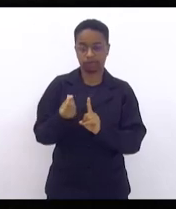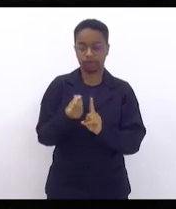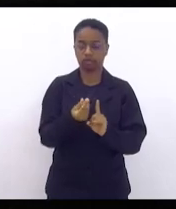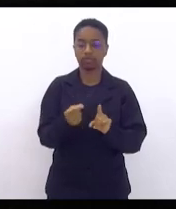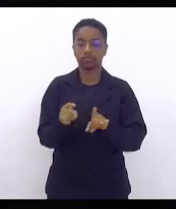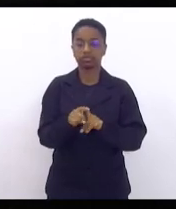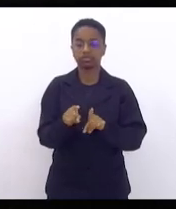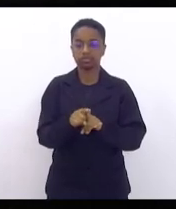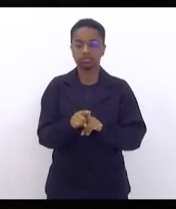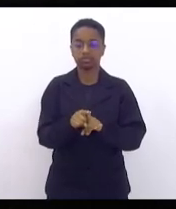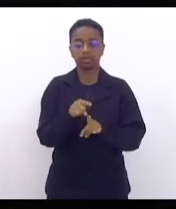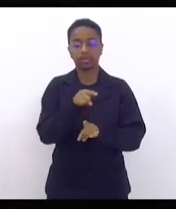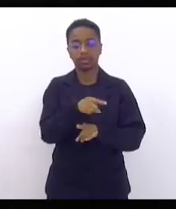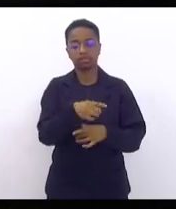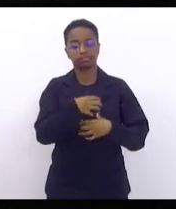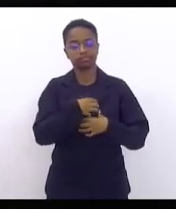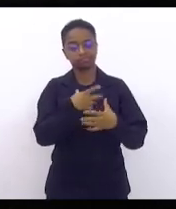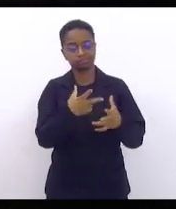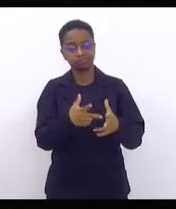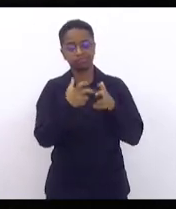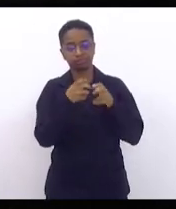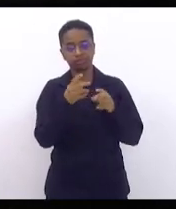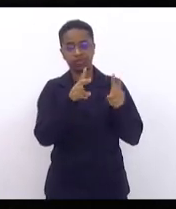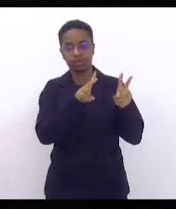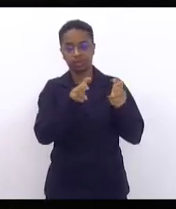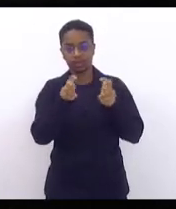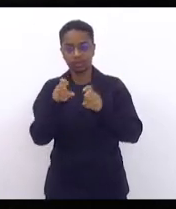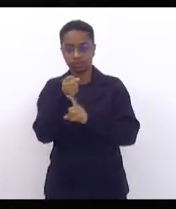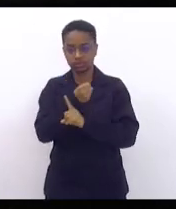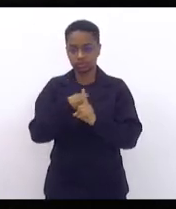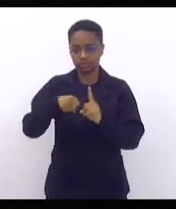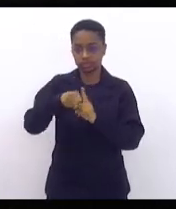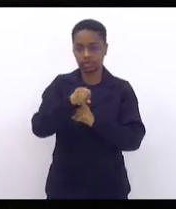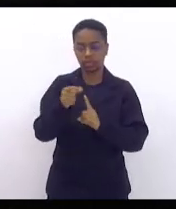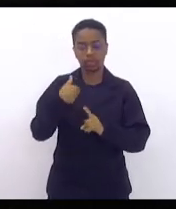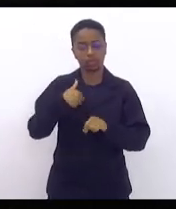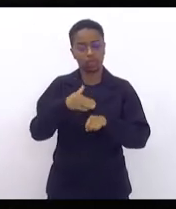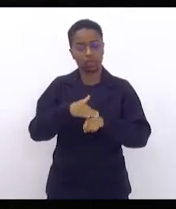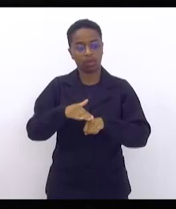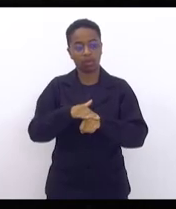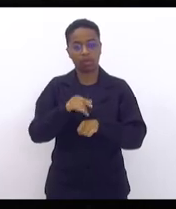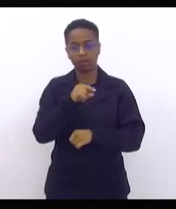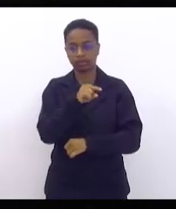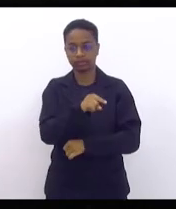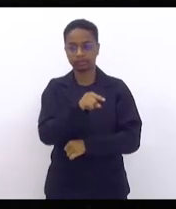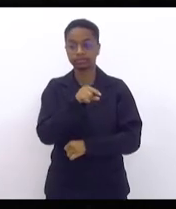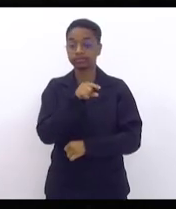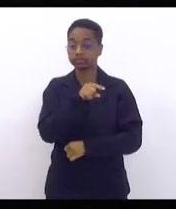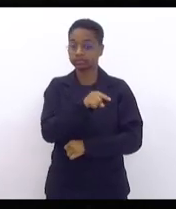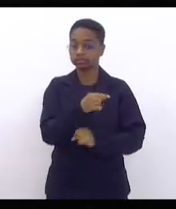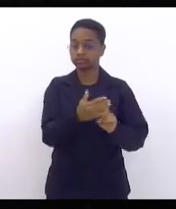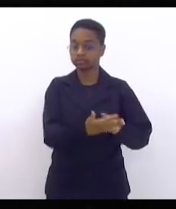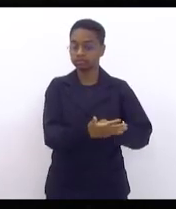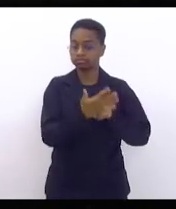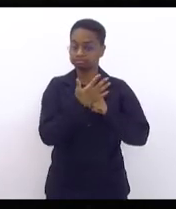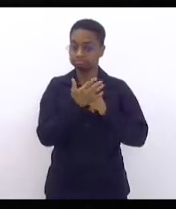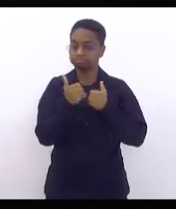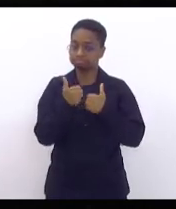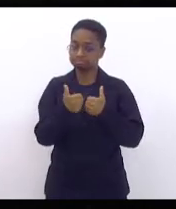sensibilizado com a questão social eu fui conversar com ele ele sinalizou positivamente